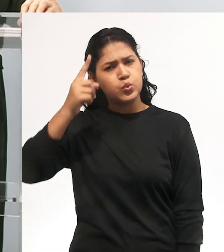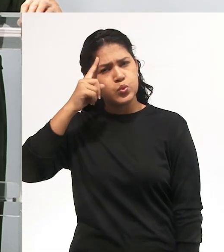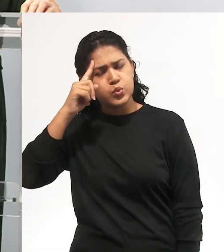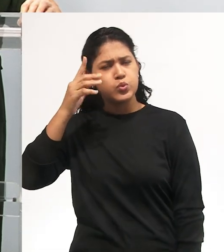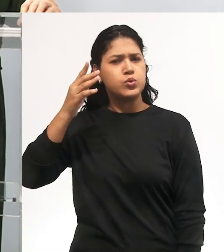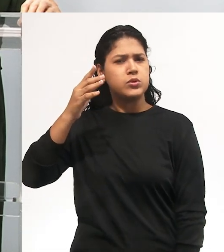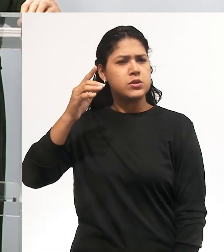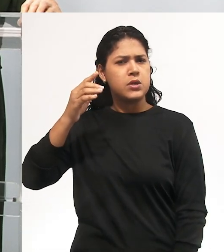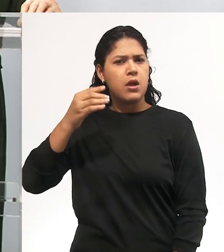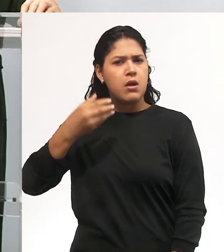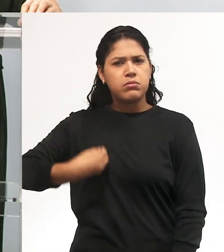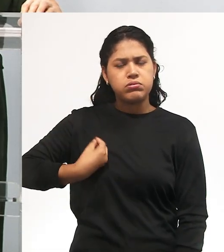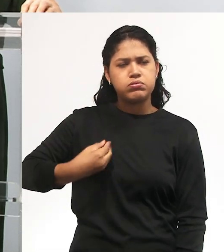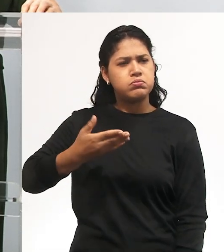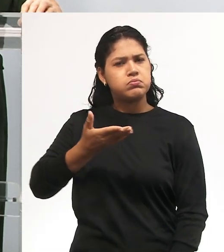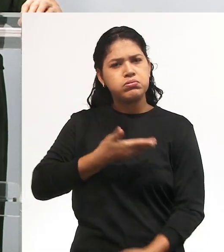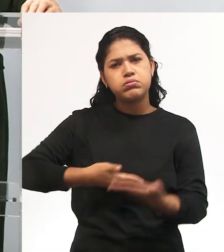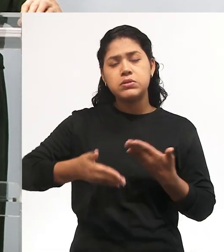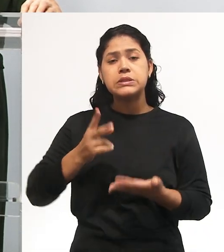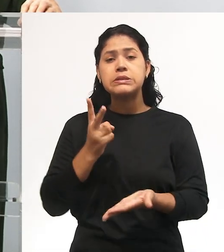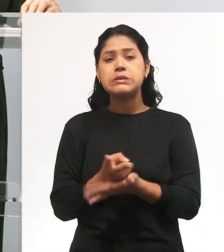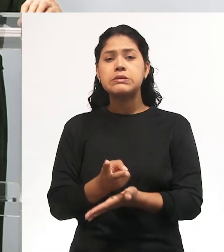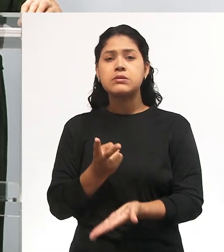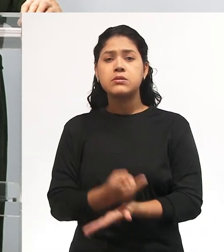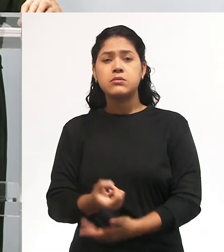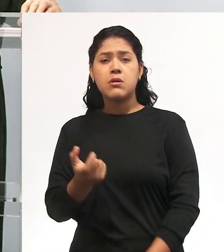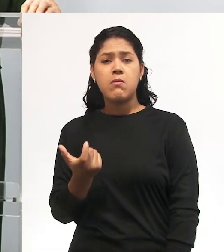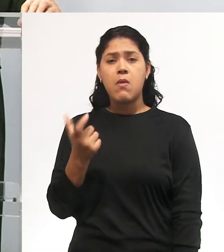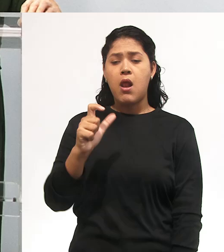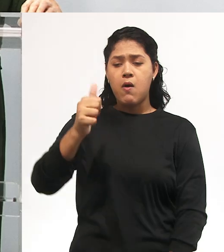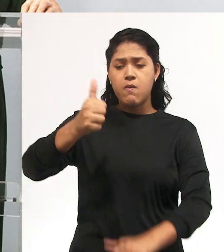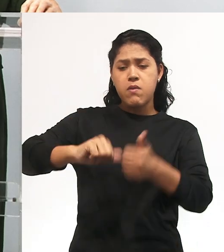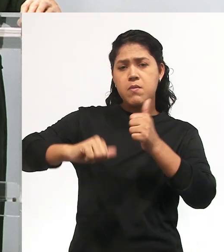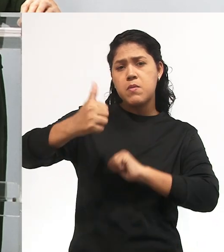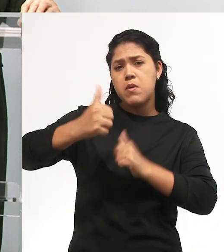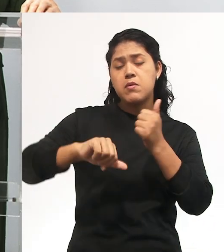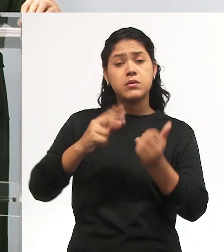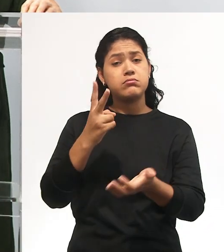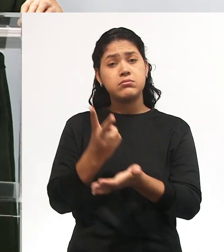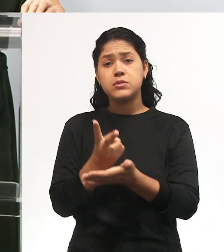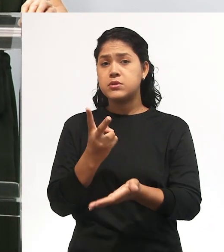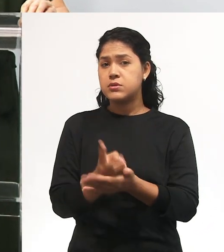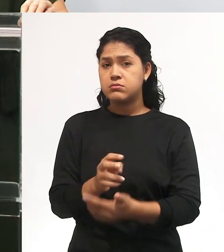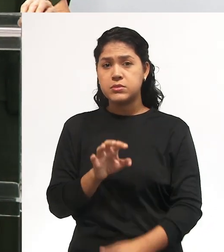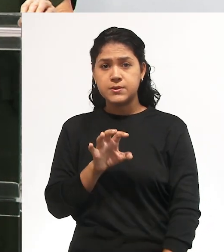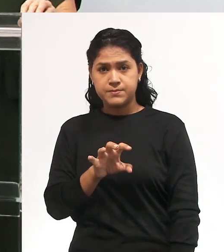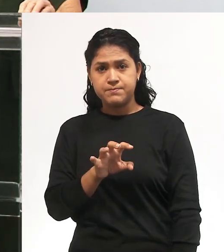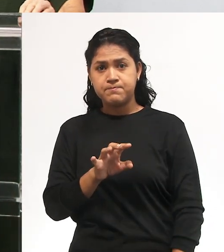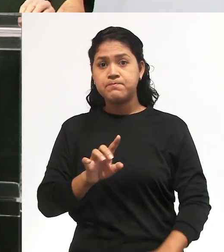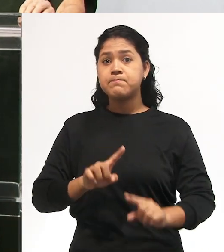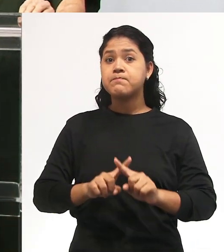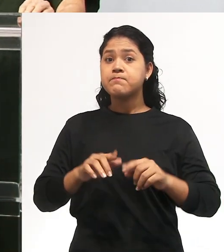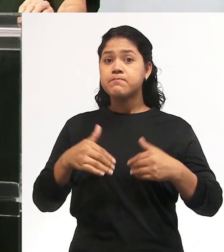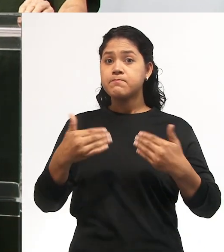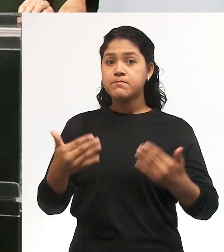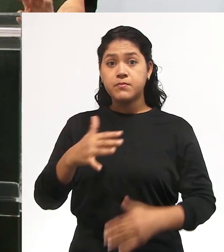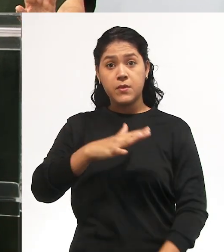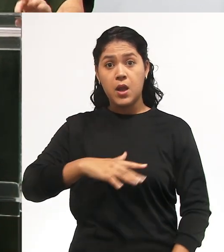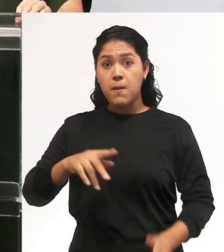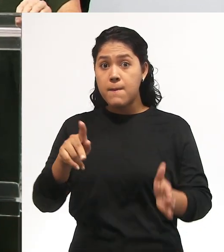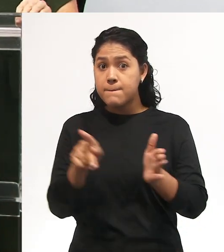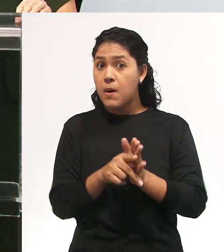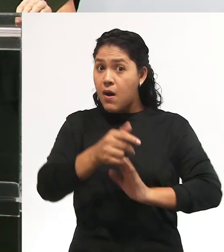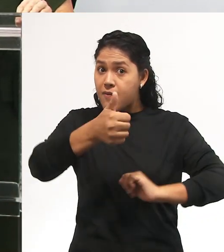no cotidiano, a gente sempre está passando por esse processo de avaliar. E quando se trata